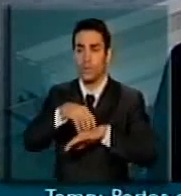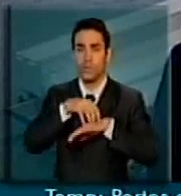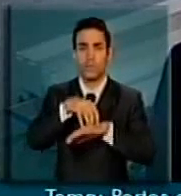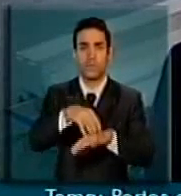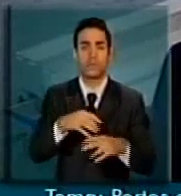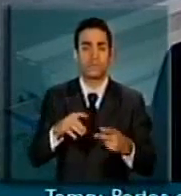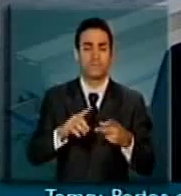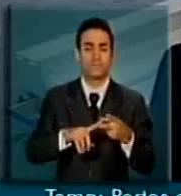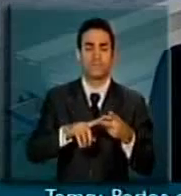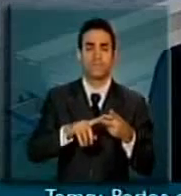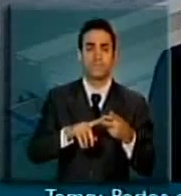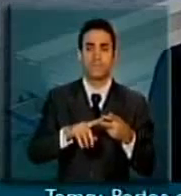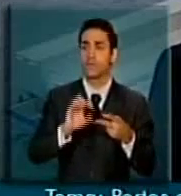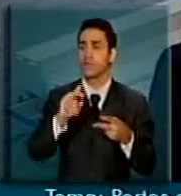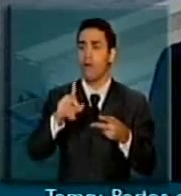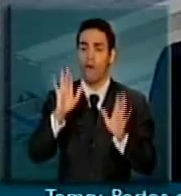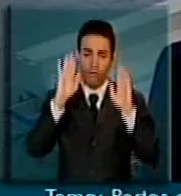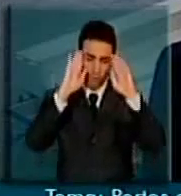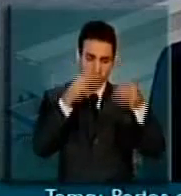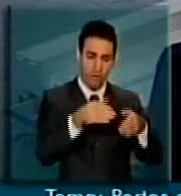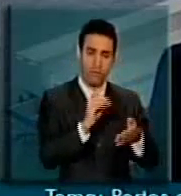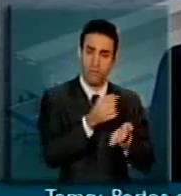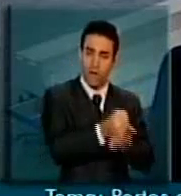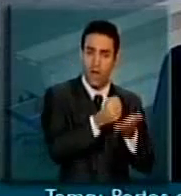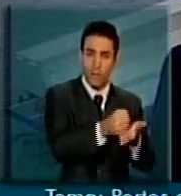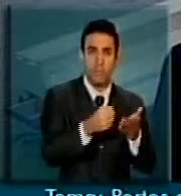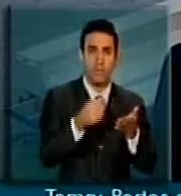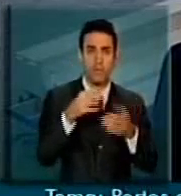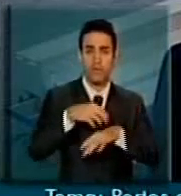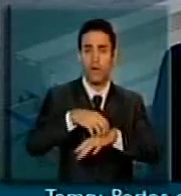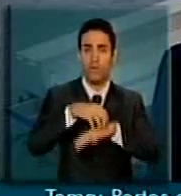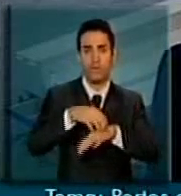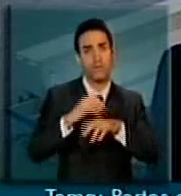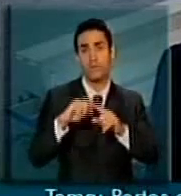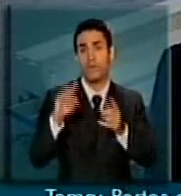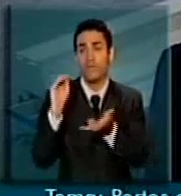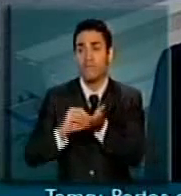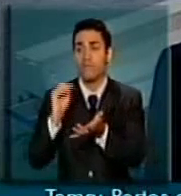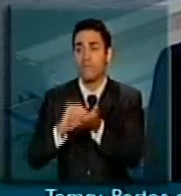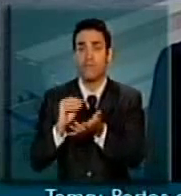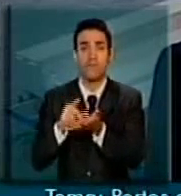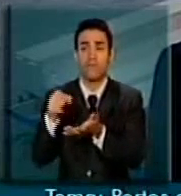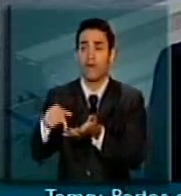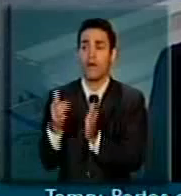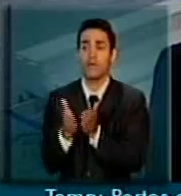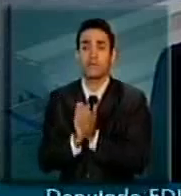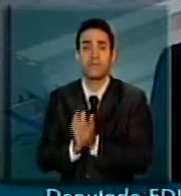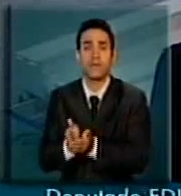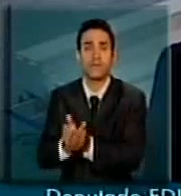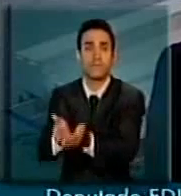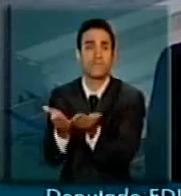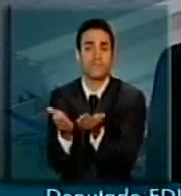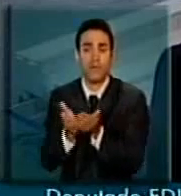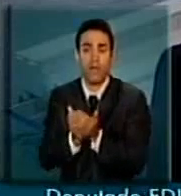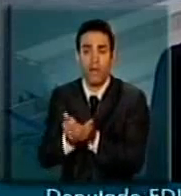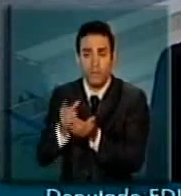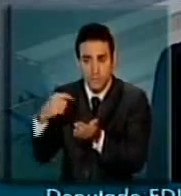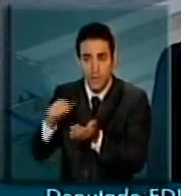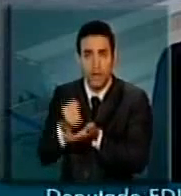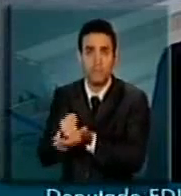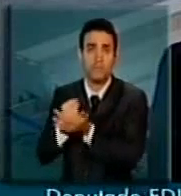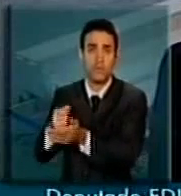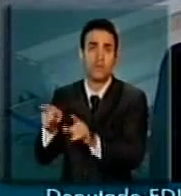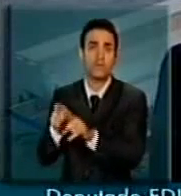cultural do nosso país. Estima-se que, excluindo as commodities agrícolas e minerais,